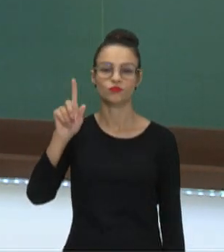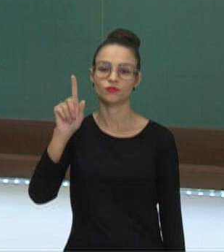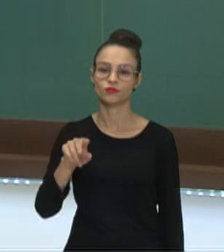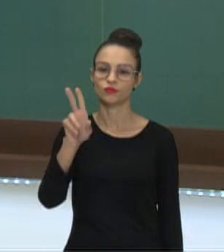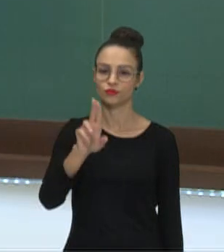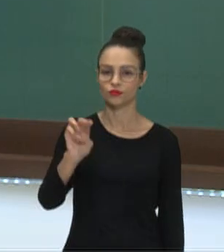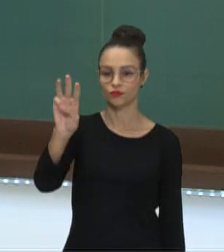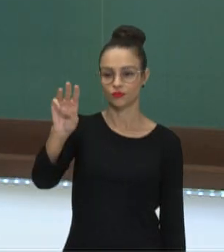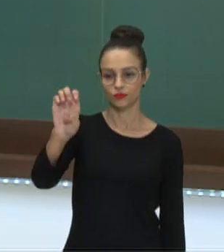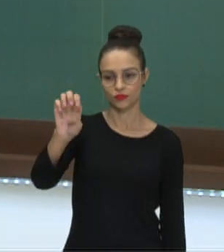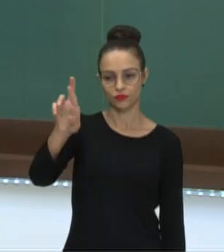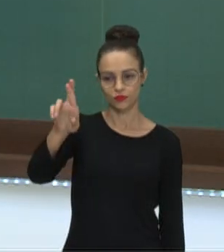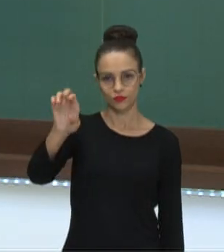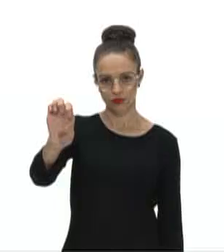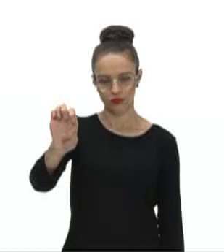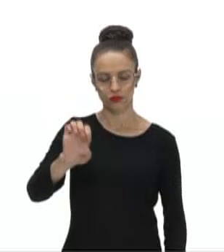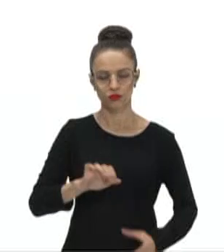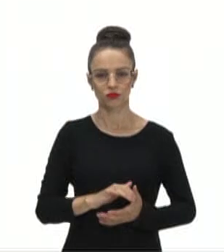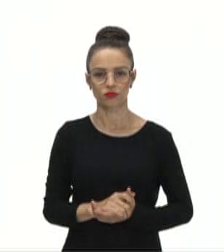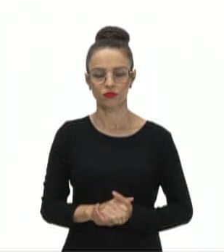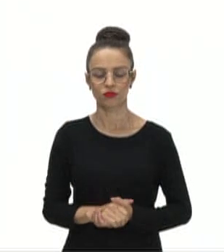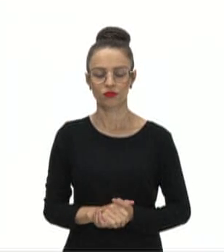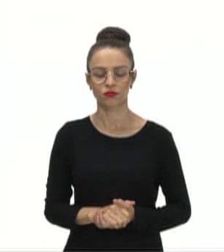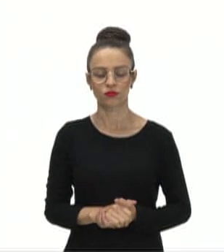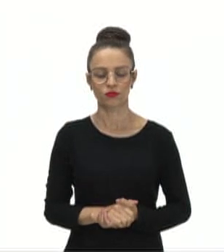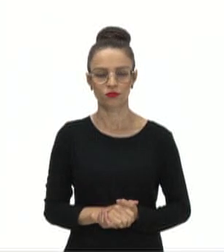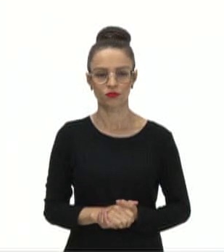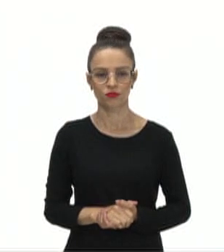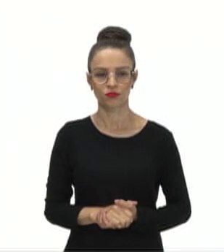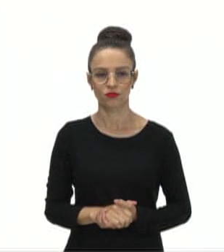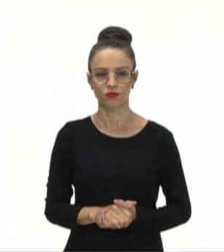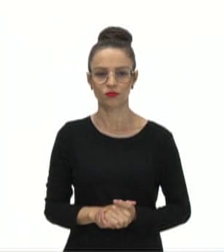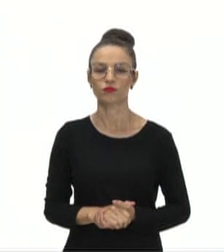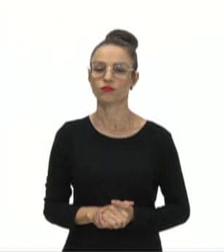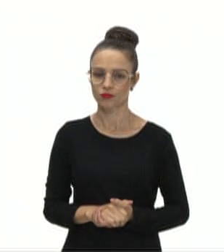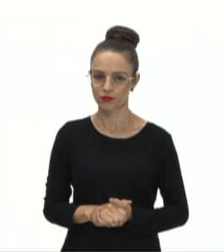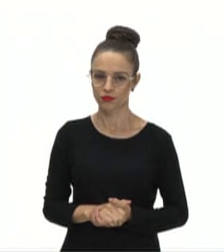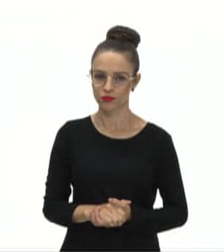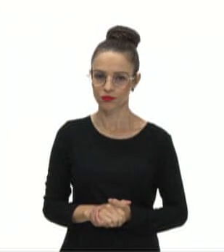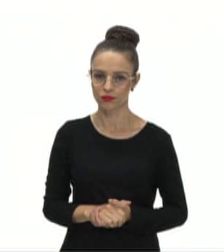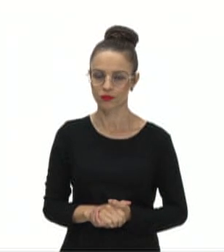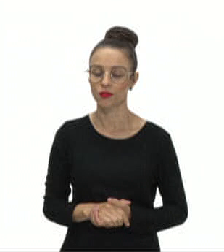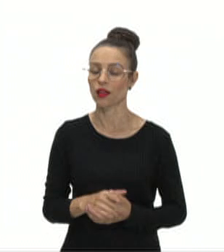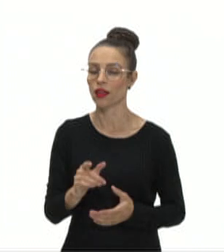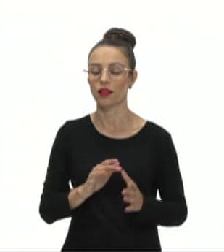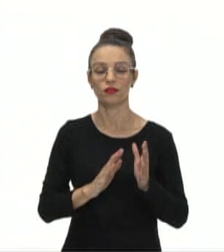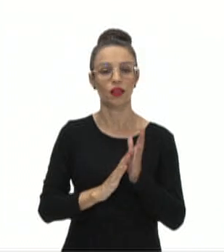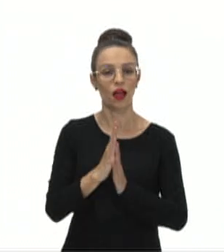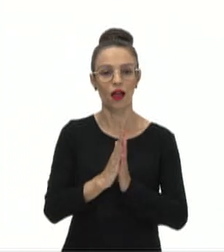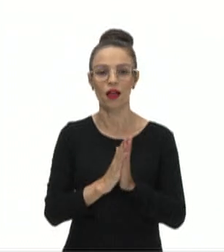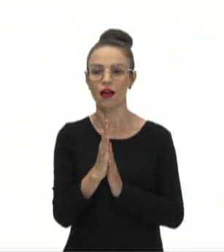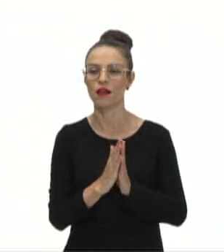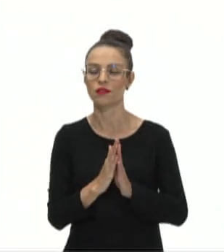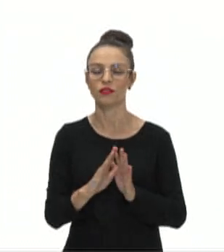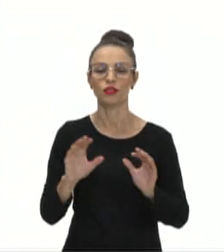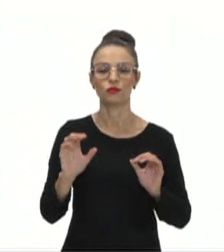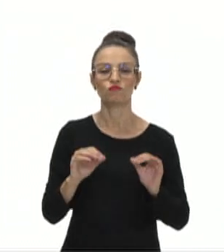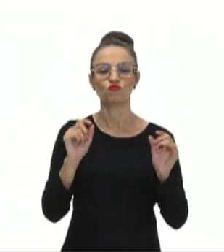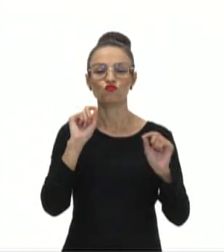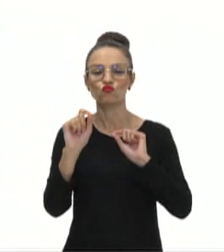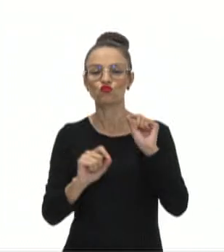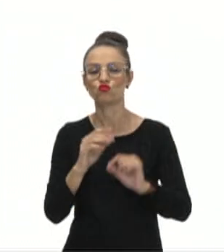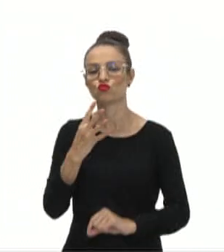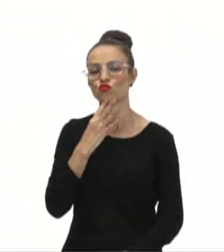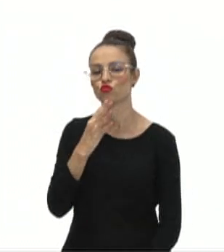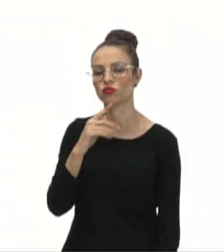very excited about Nelson Mandela life. Então eles estavam muito empolgados para saber, para conhecer sobre a